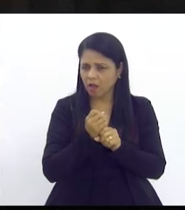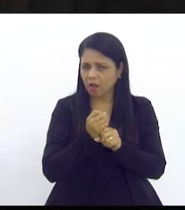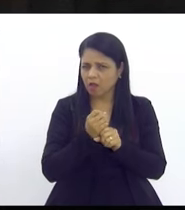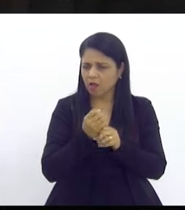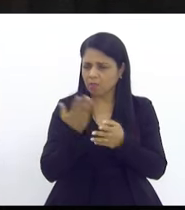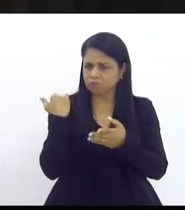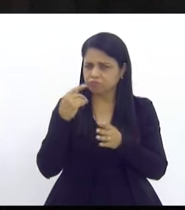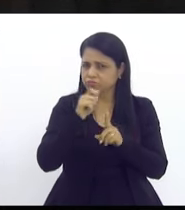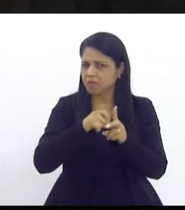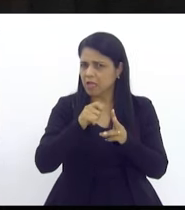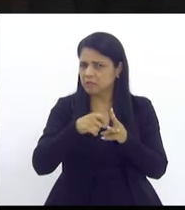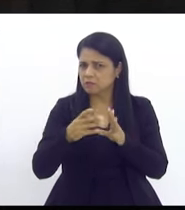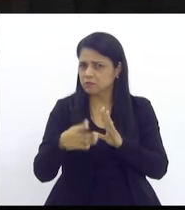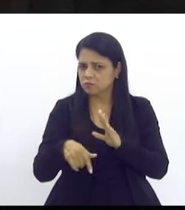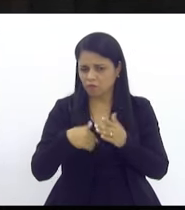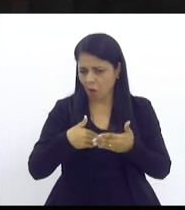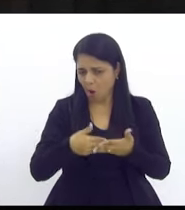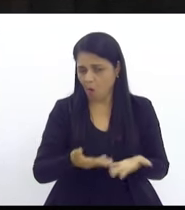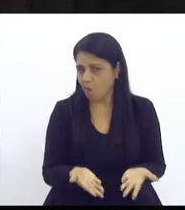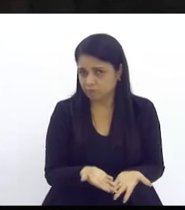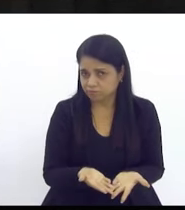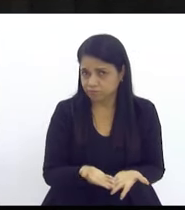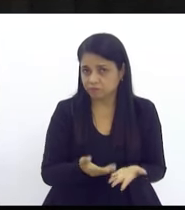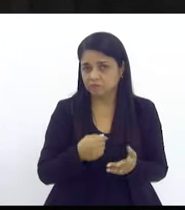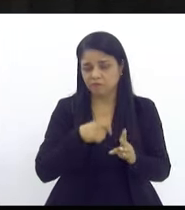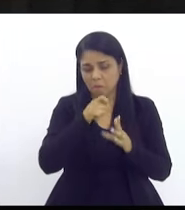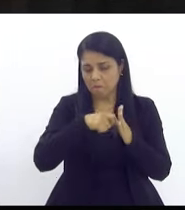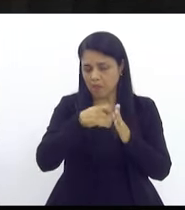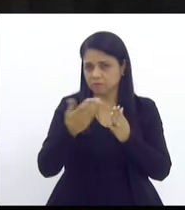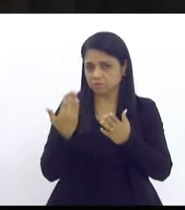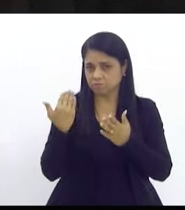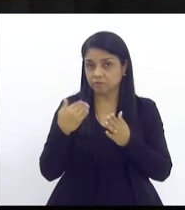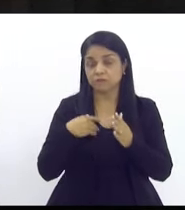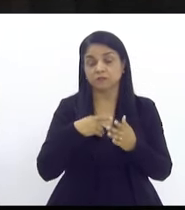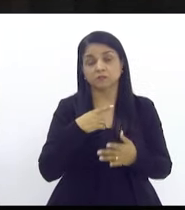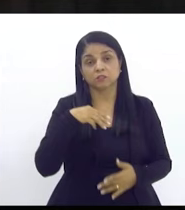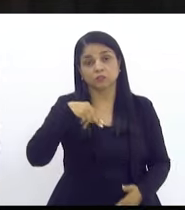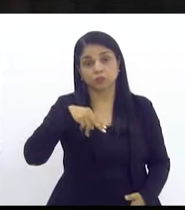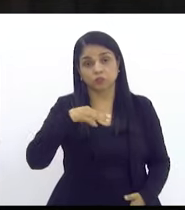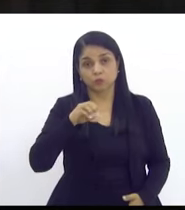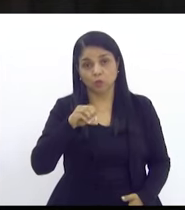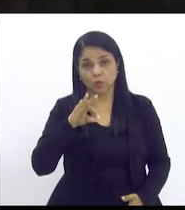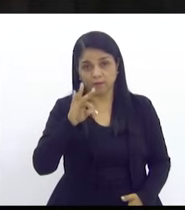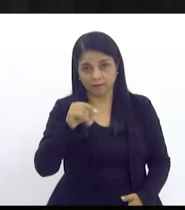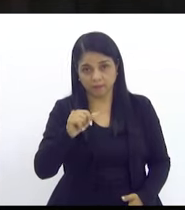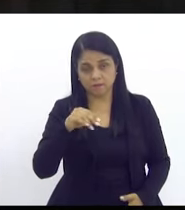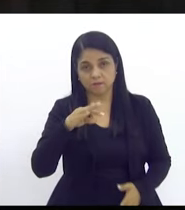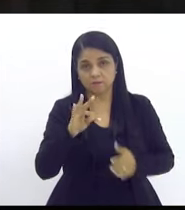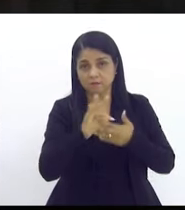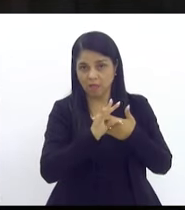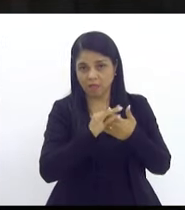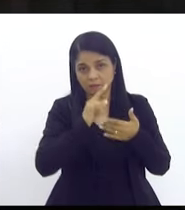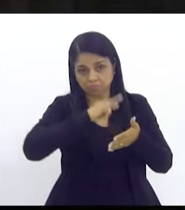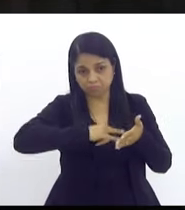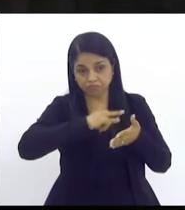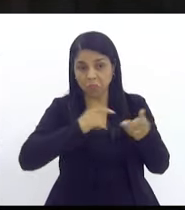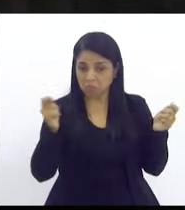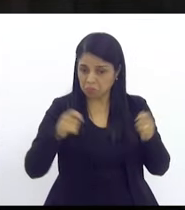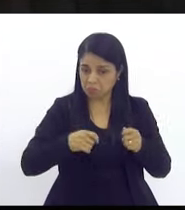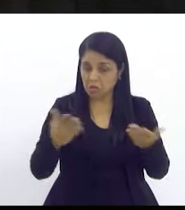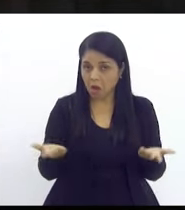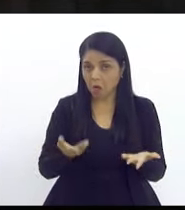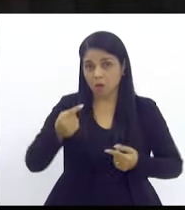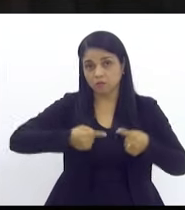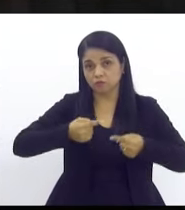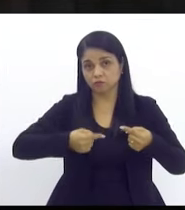do laço, não. Essas notas técnicas podiam ter ocorrido há muito tempo, mas só ocorreu agora.